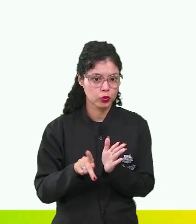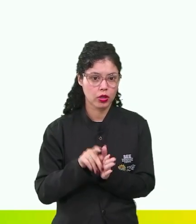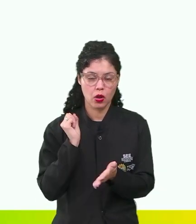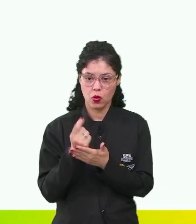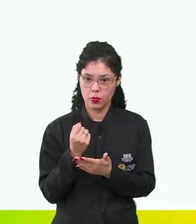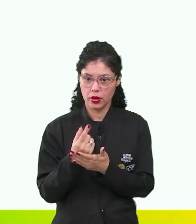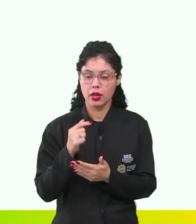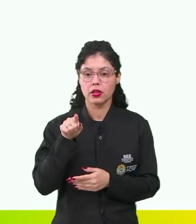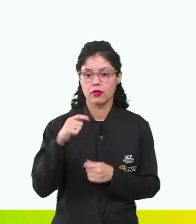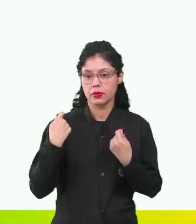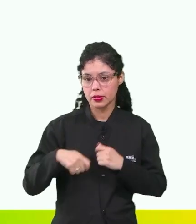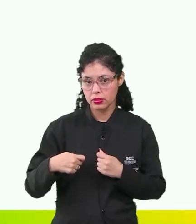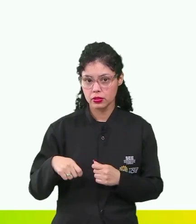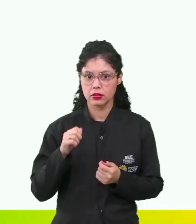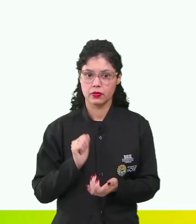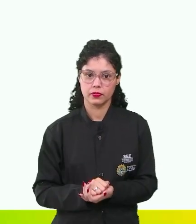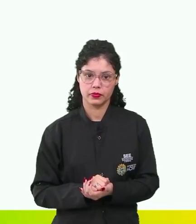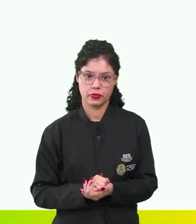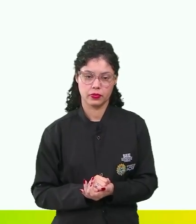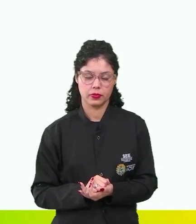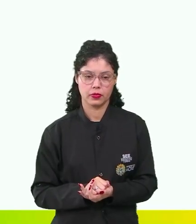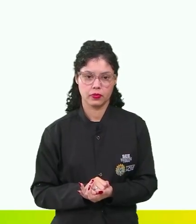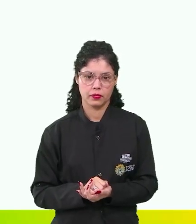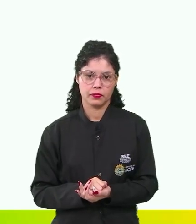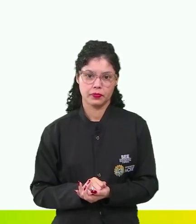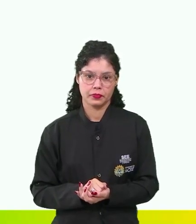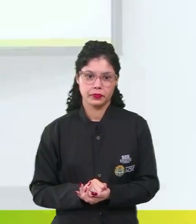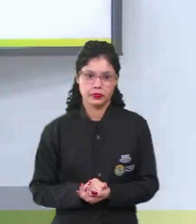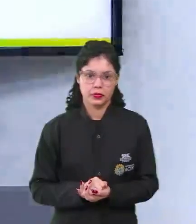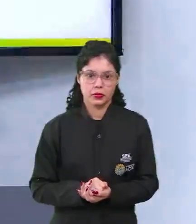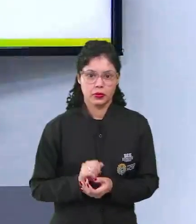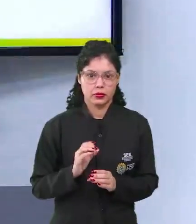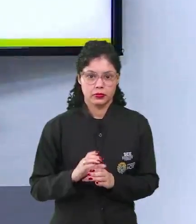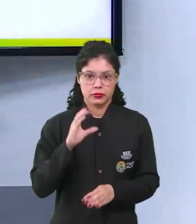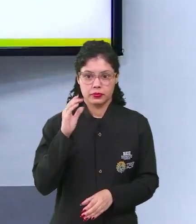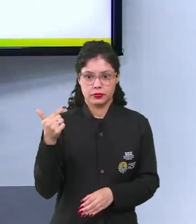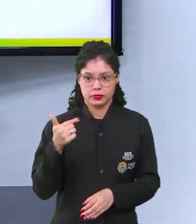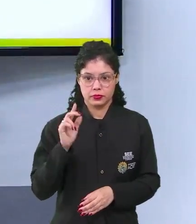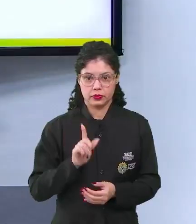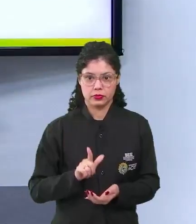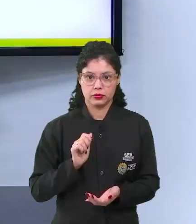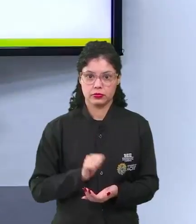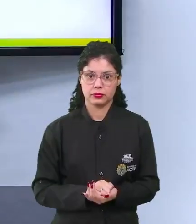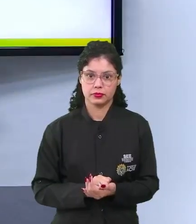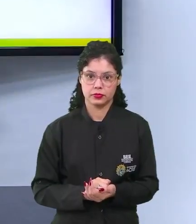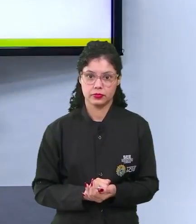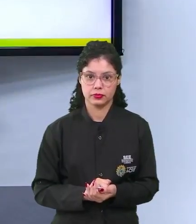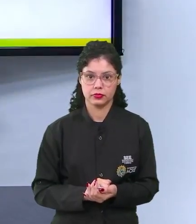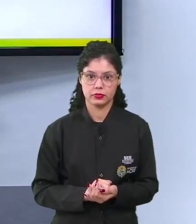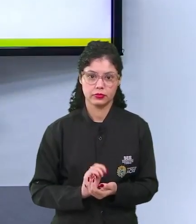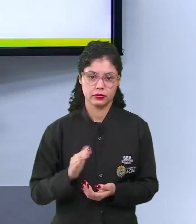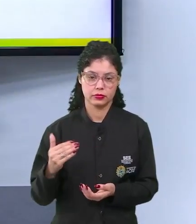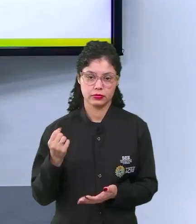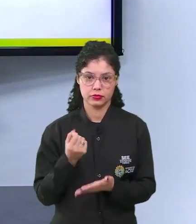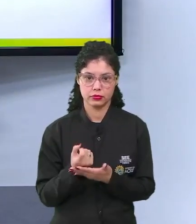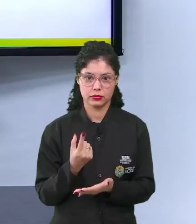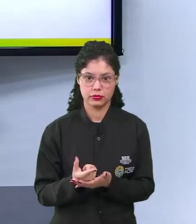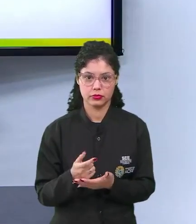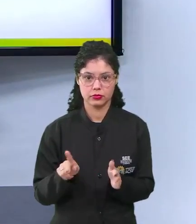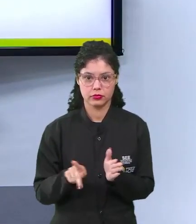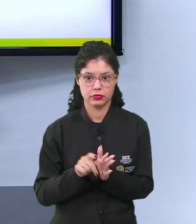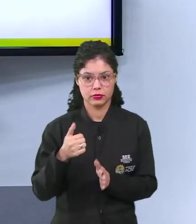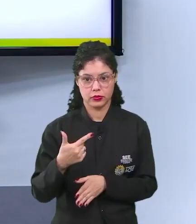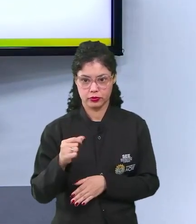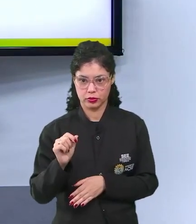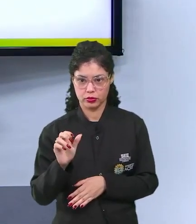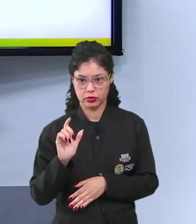consuma aquilo que precisa. Eu não levo a garrafa de Coca-Cola de 2 litros numa sacolinha para casa, porque quando eu compro o galão de água de